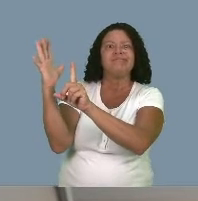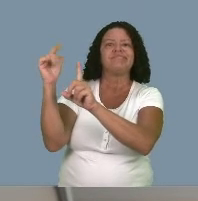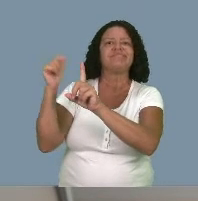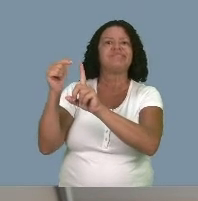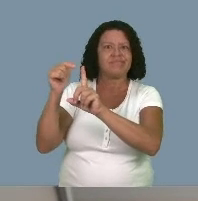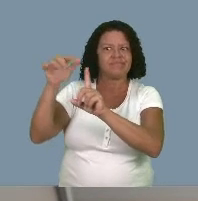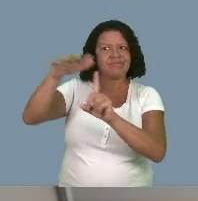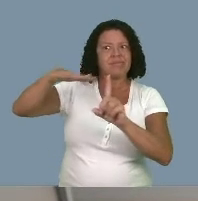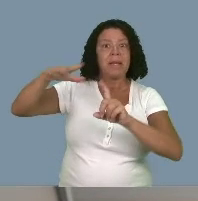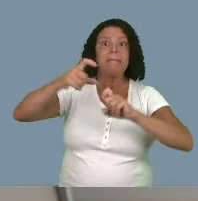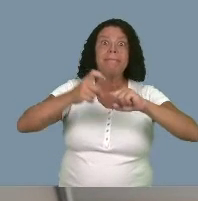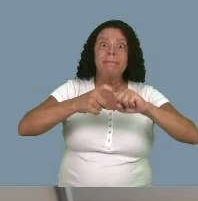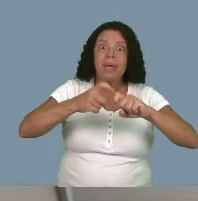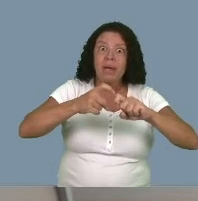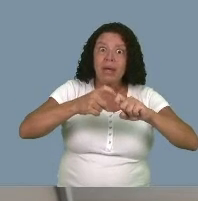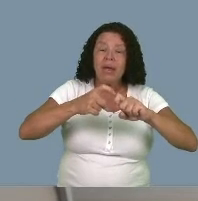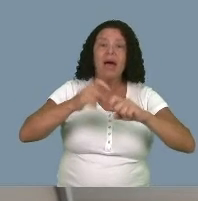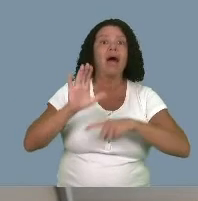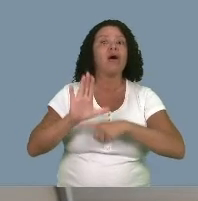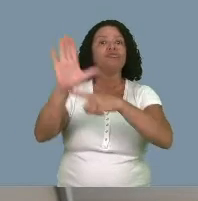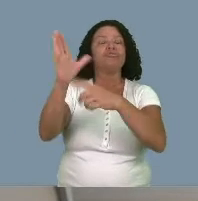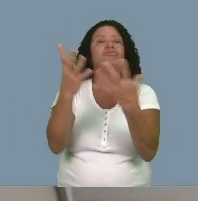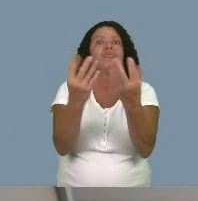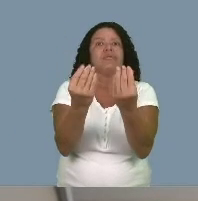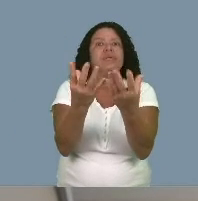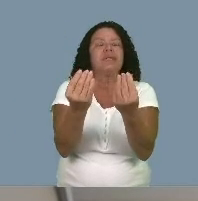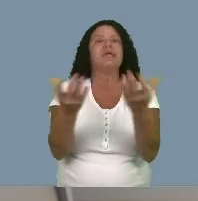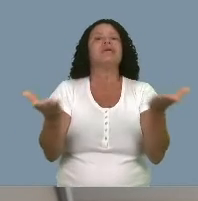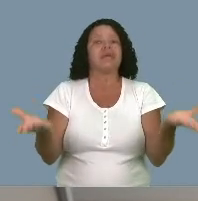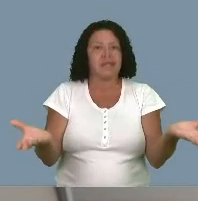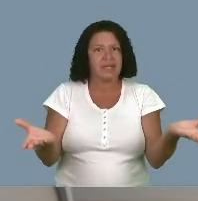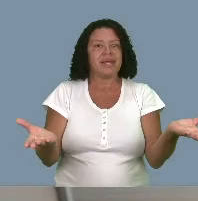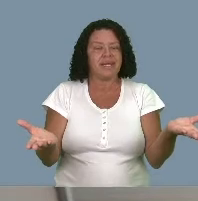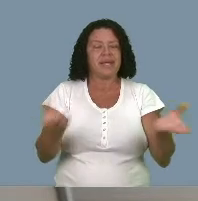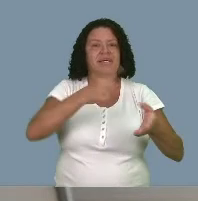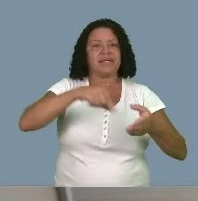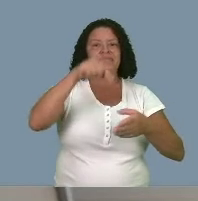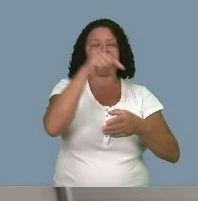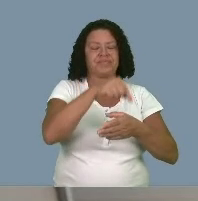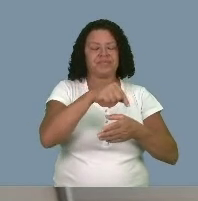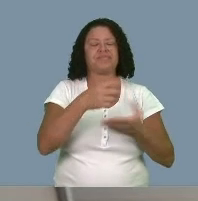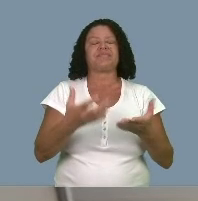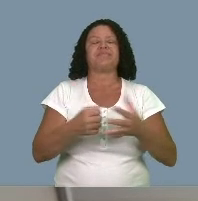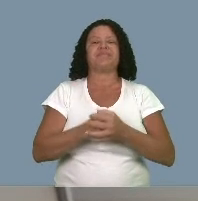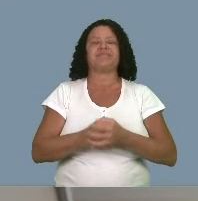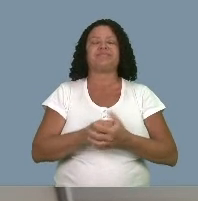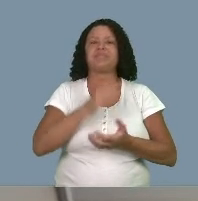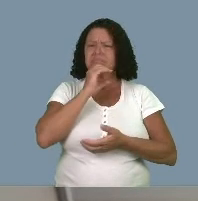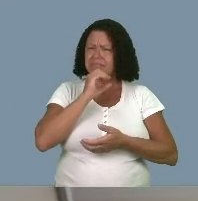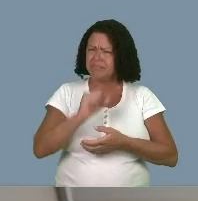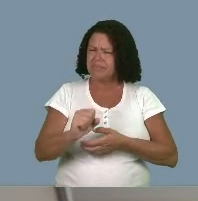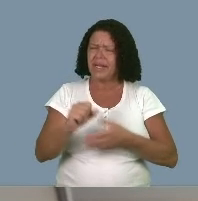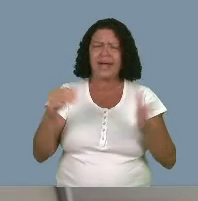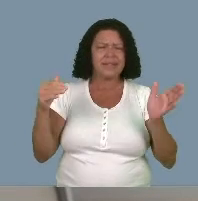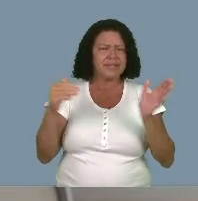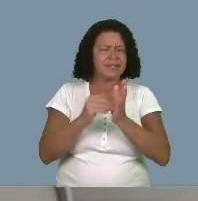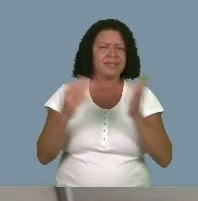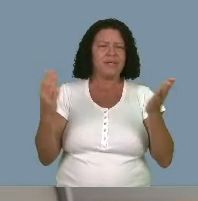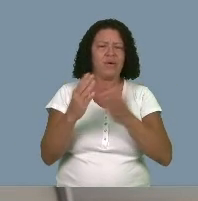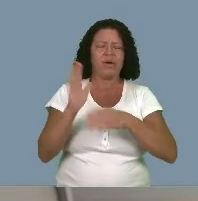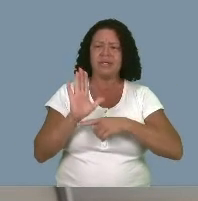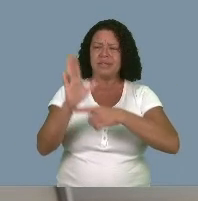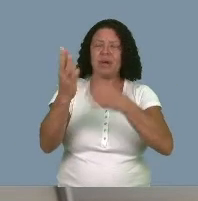área médica e que ajudou tantas pessoas na sua passagem e que ainda hoje, né, ajuda tantas